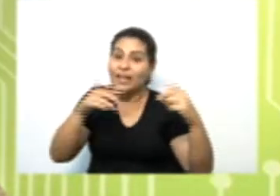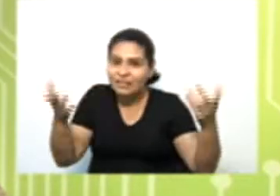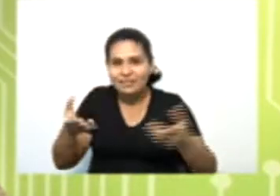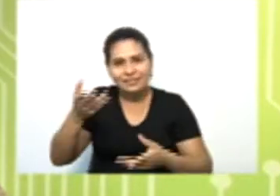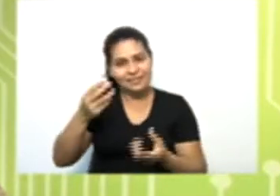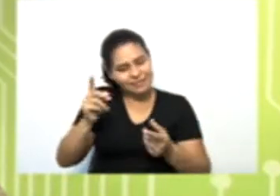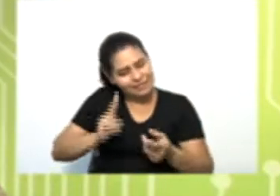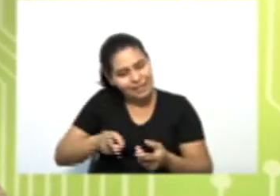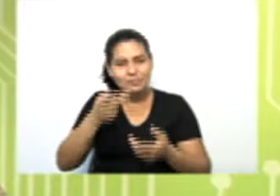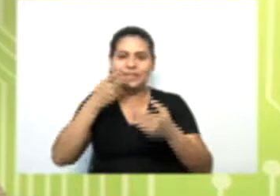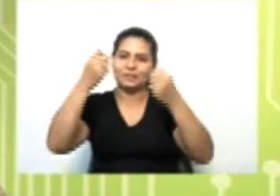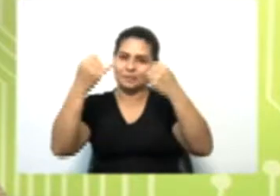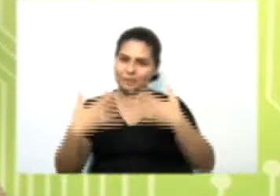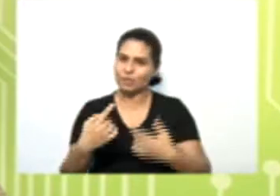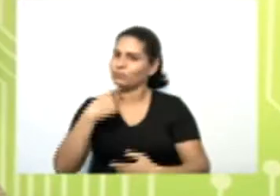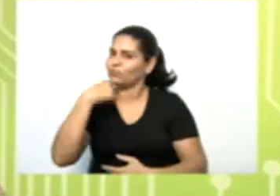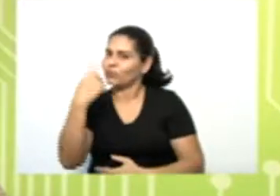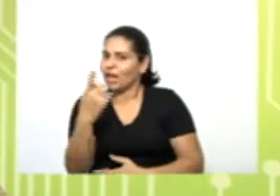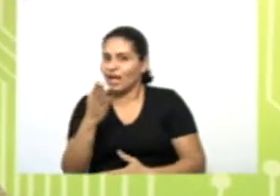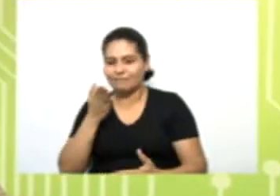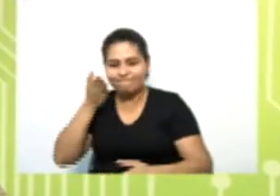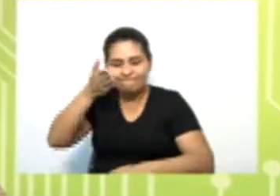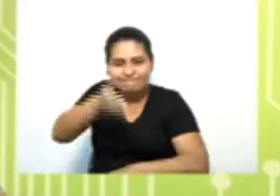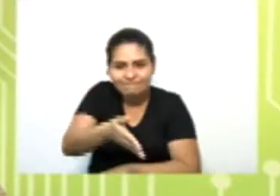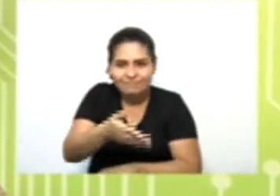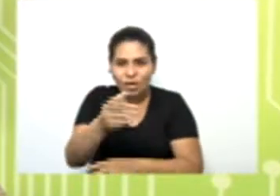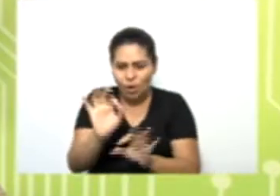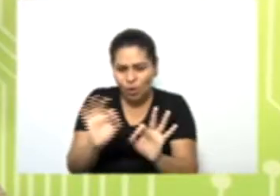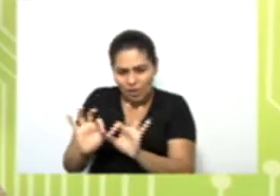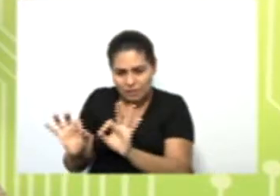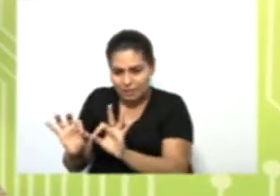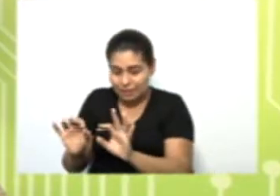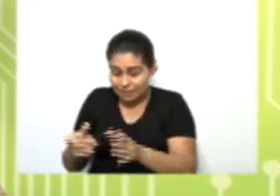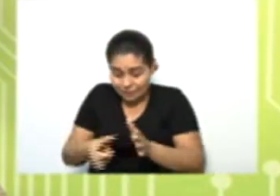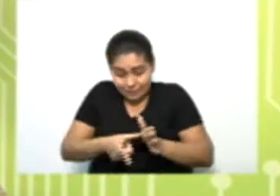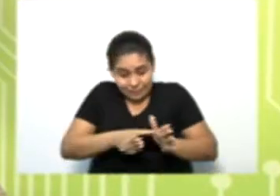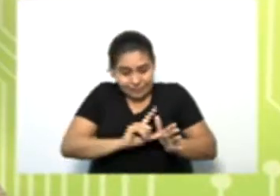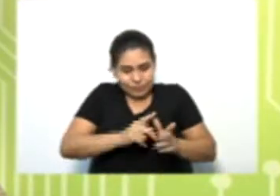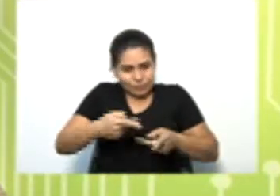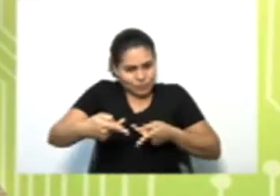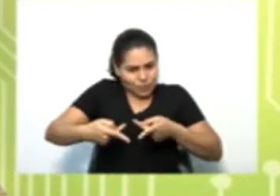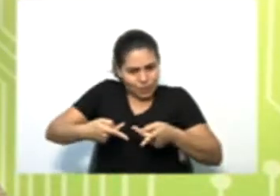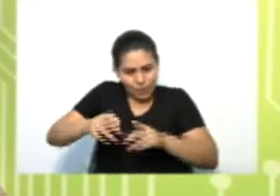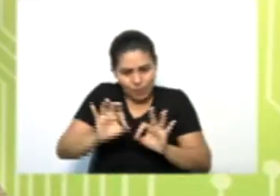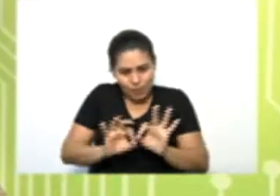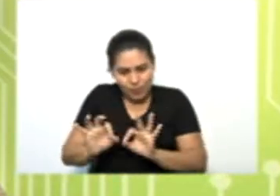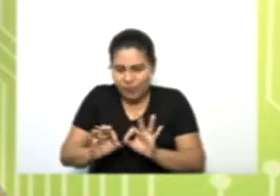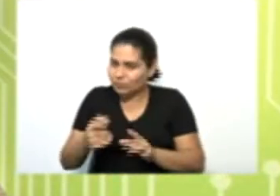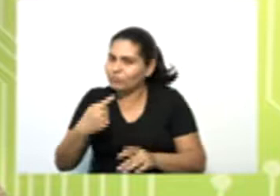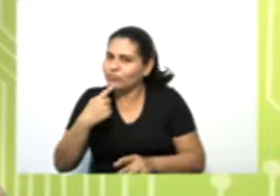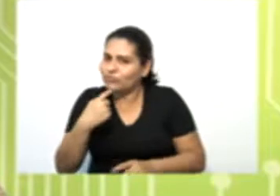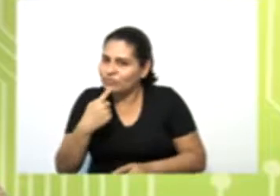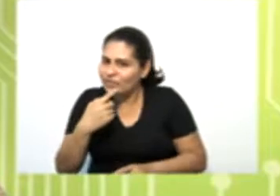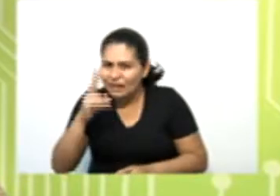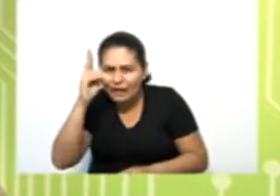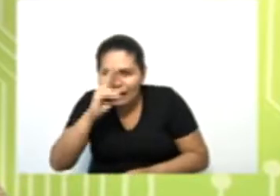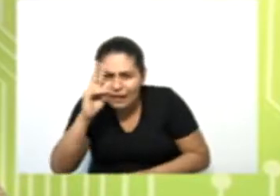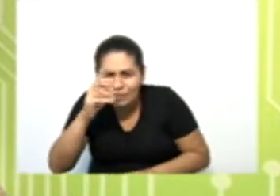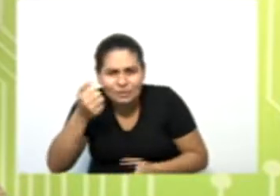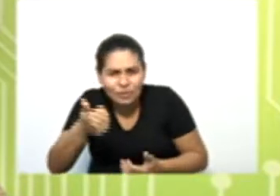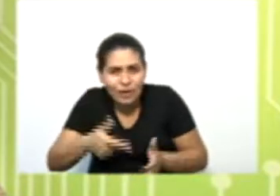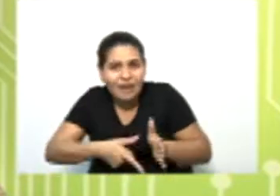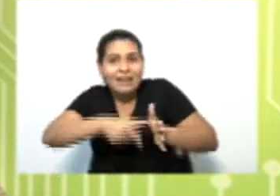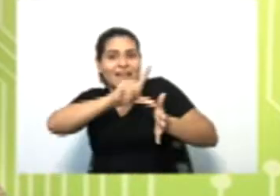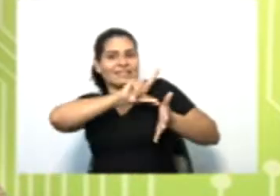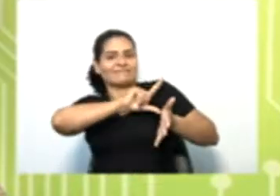na negociação. Não dá para ir para uma negociação se você não fez um planejamento na negociação. Lembra? É o